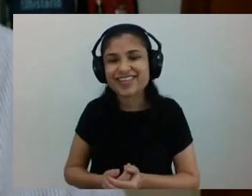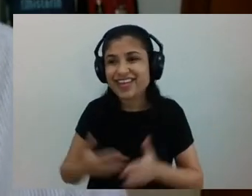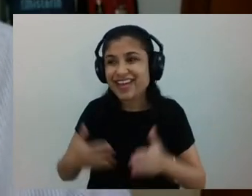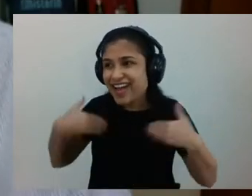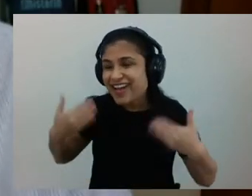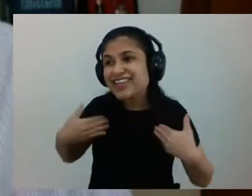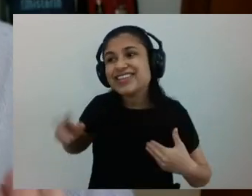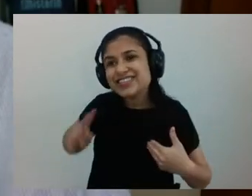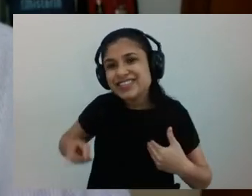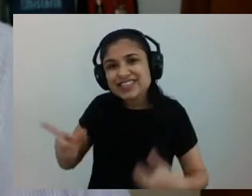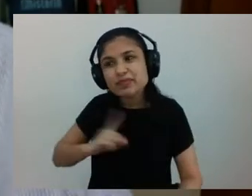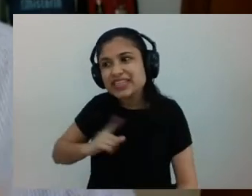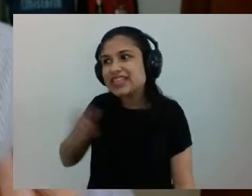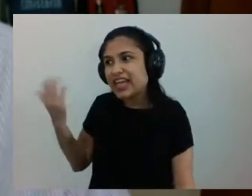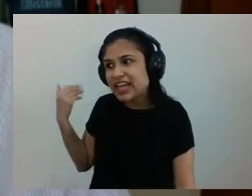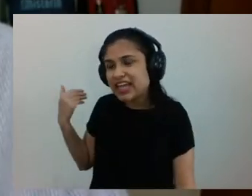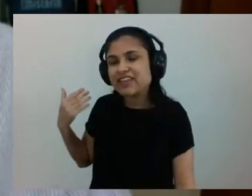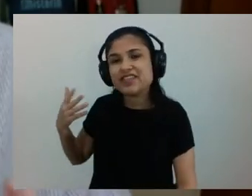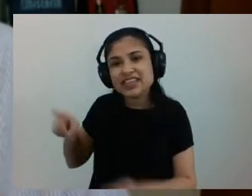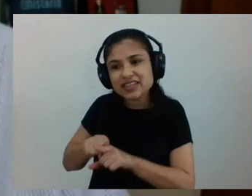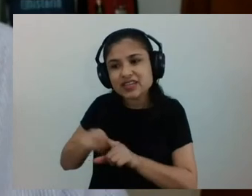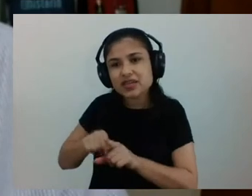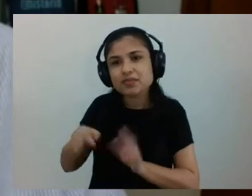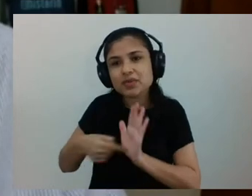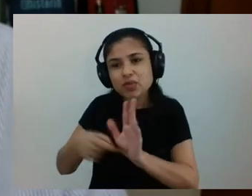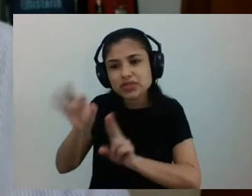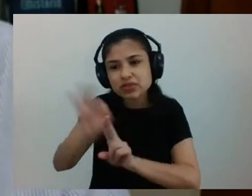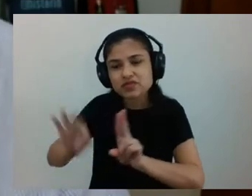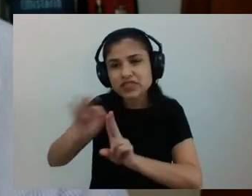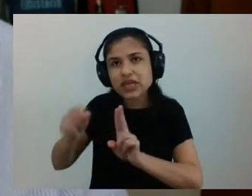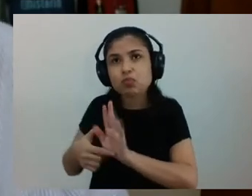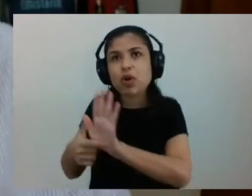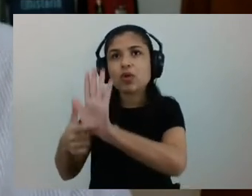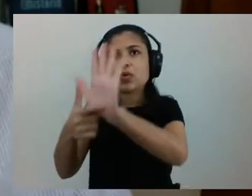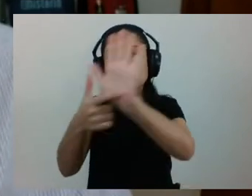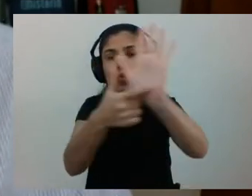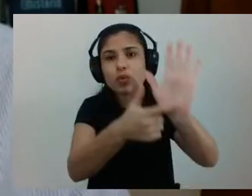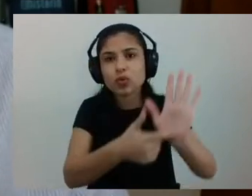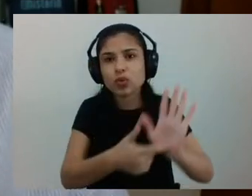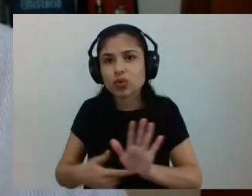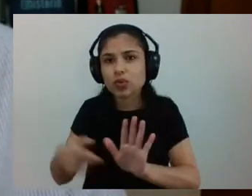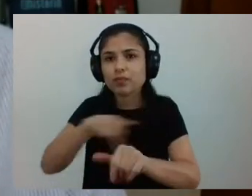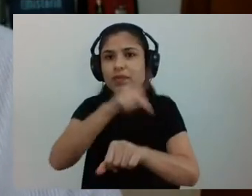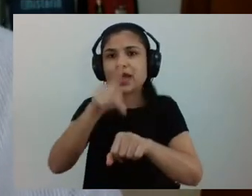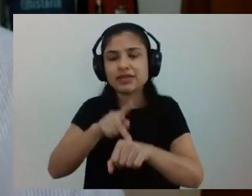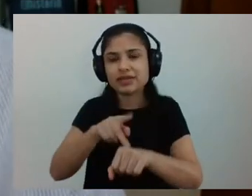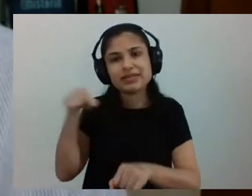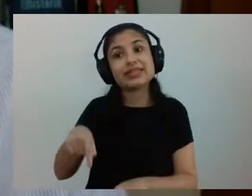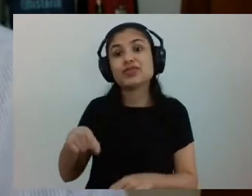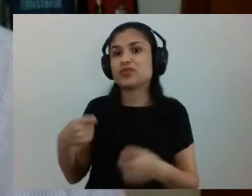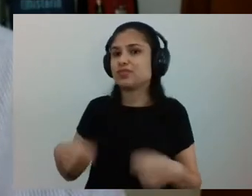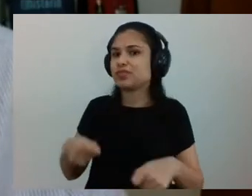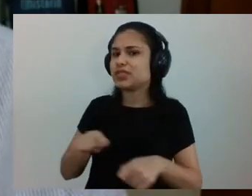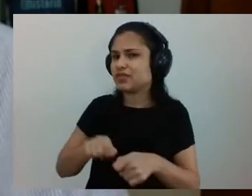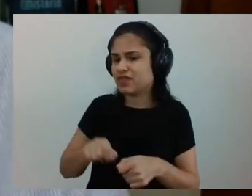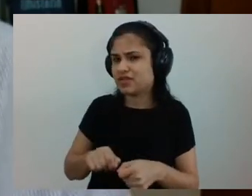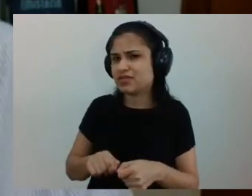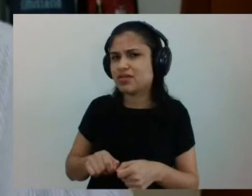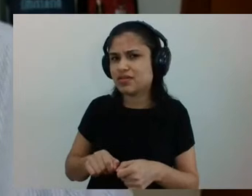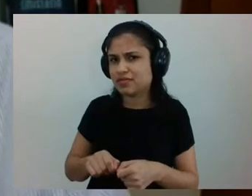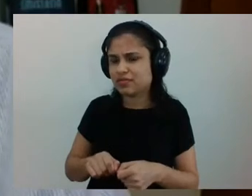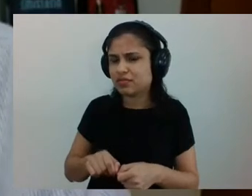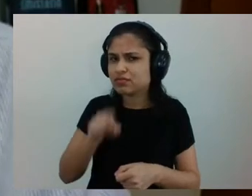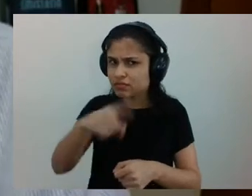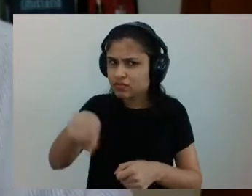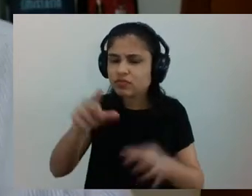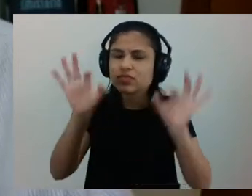teve e sempre a colocou como destaque nesse país. É isso que a gente precisa fazer. E podem ter certeza que na